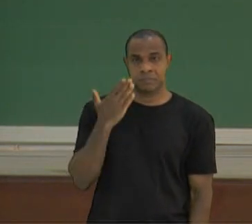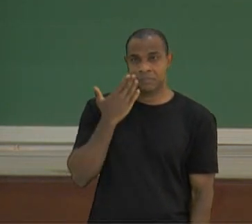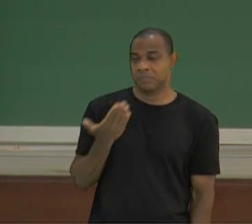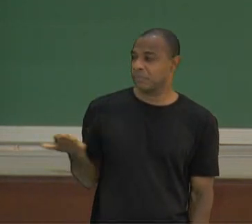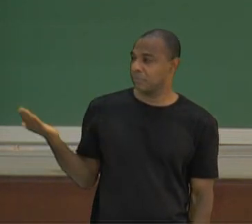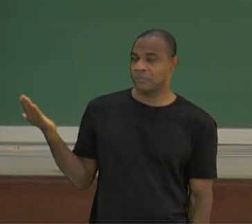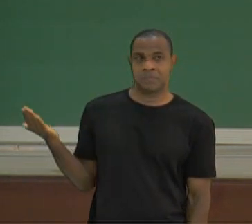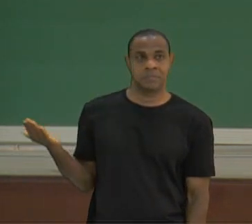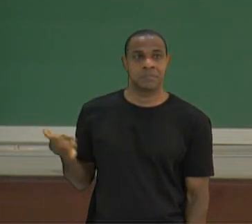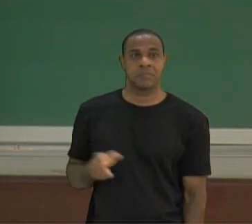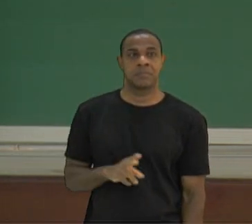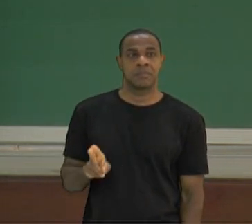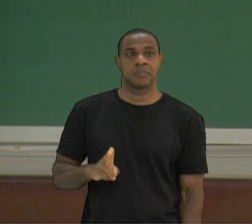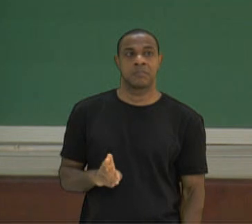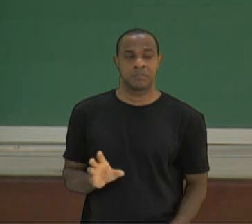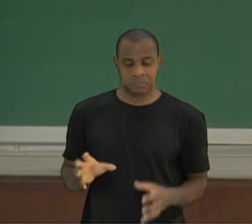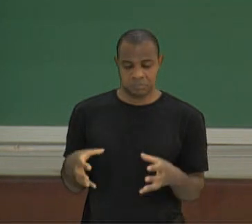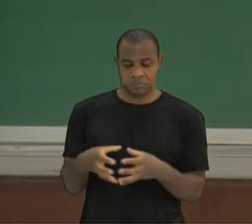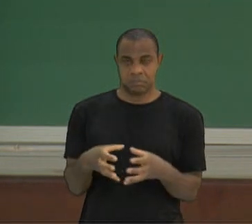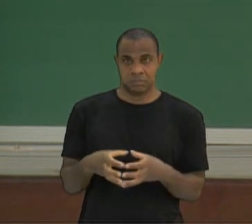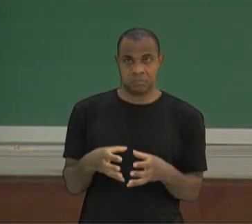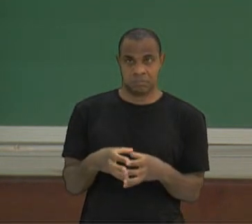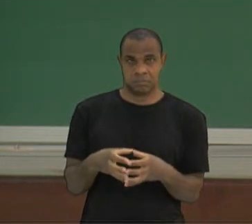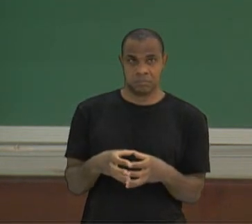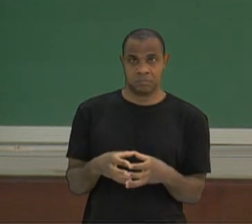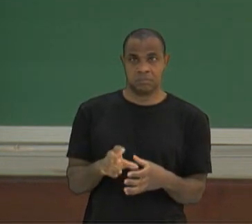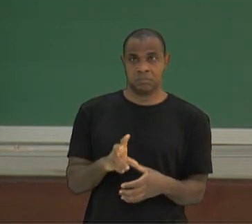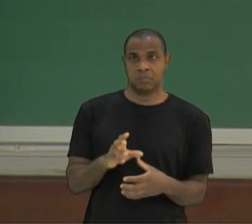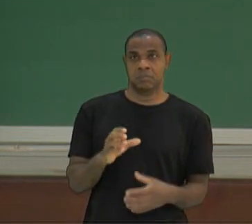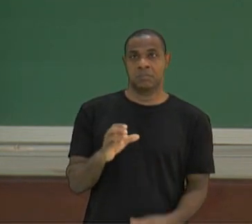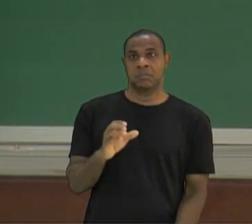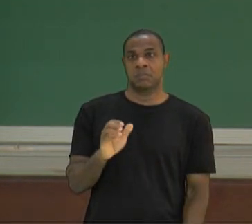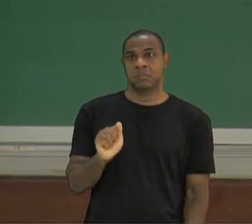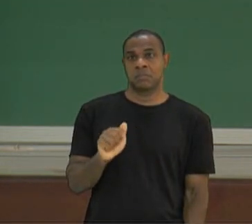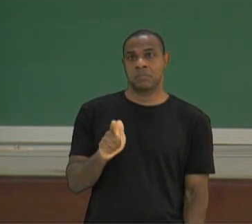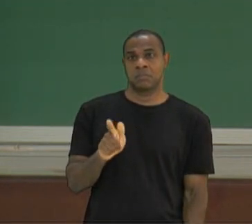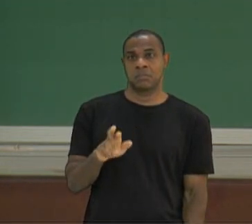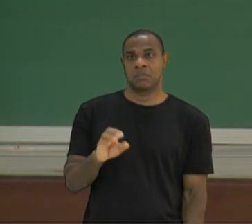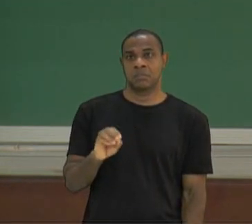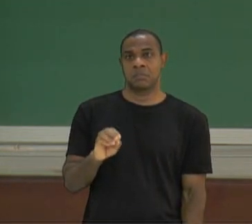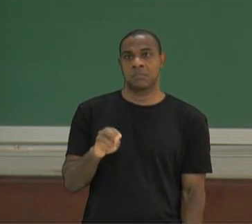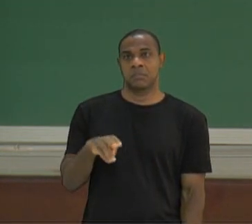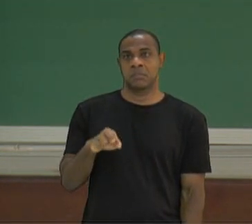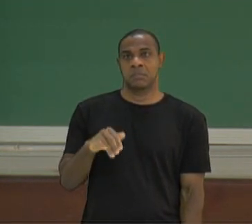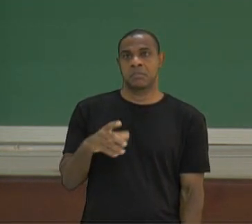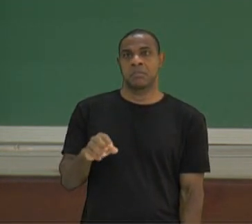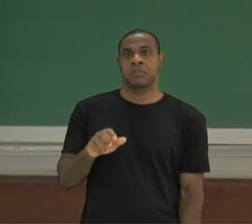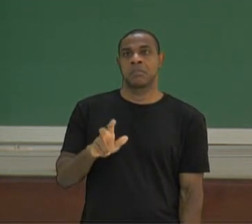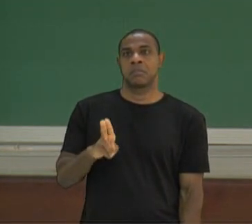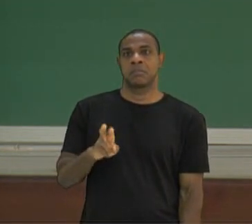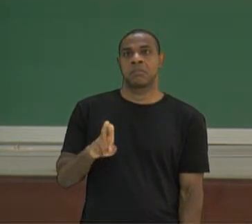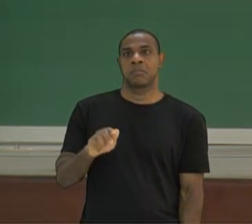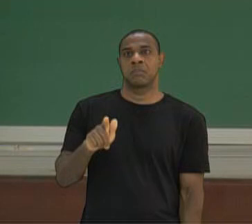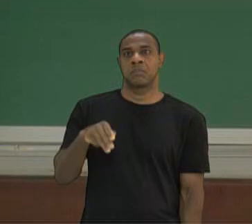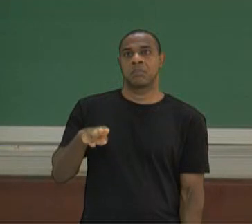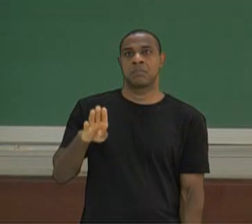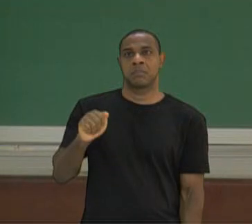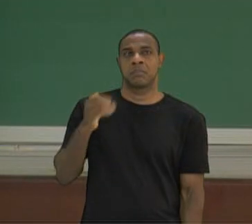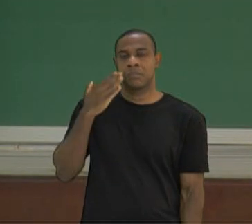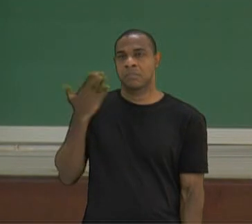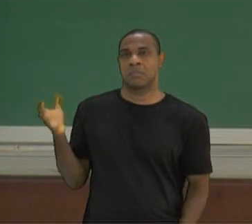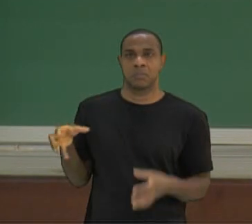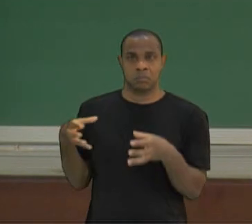ter o que a gente chama de aglomeração urbana. Tem uma grande concentração urbana, mas não é constituída ainda uma região metropolitana,